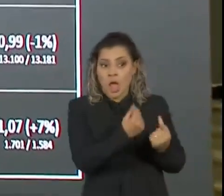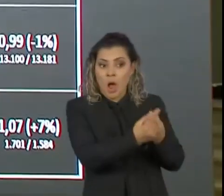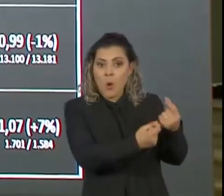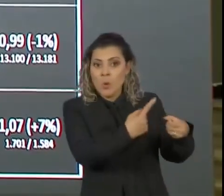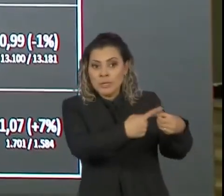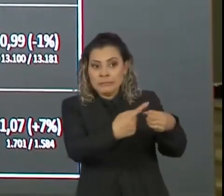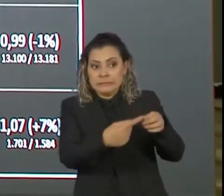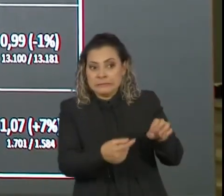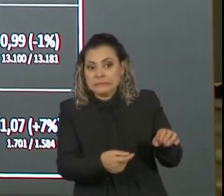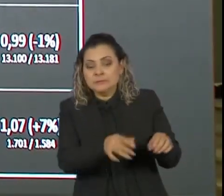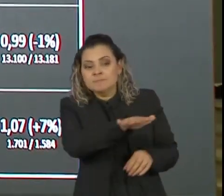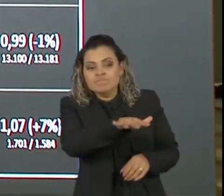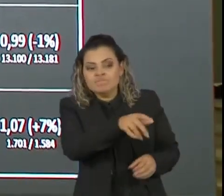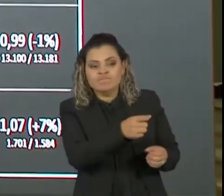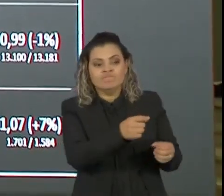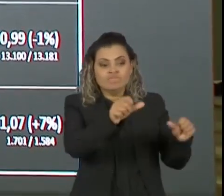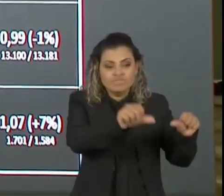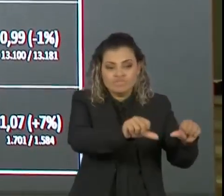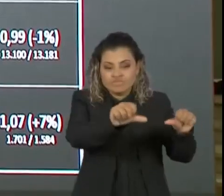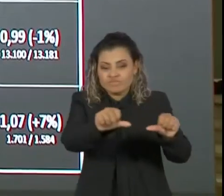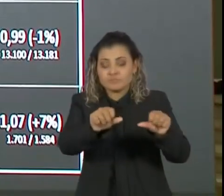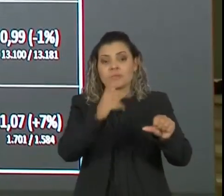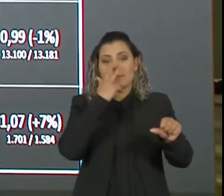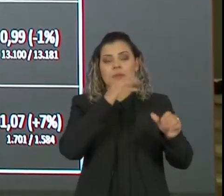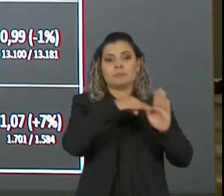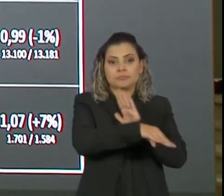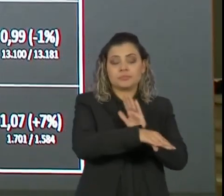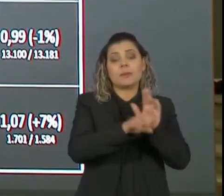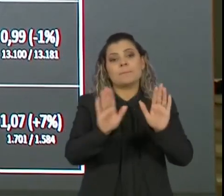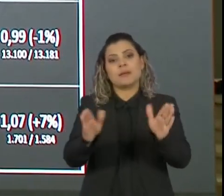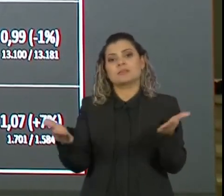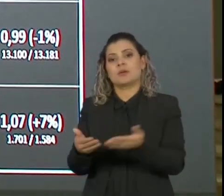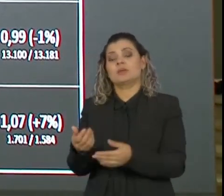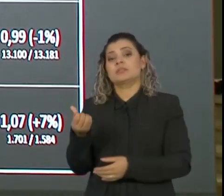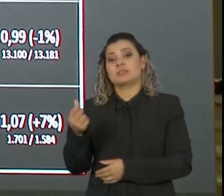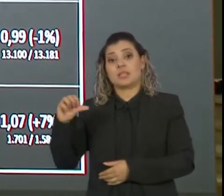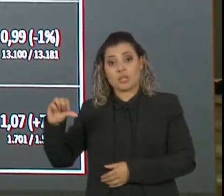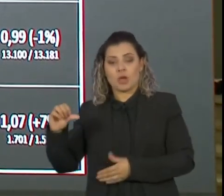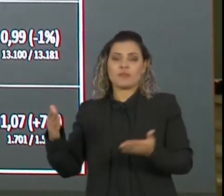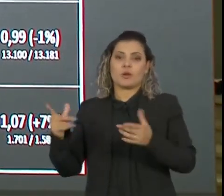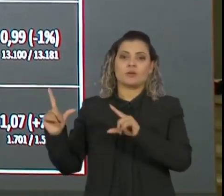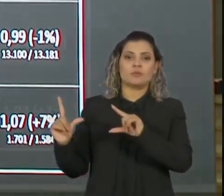vimos aqui, mas no geral nós fomos de 69,1% para